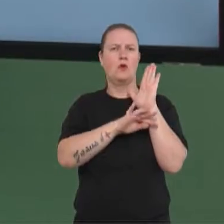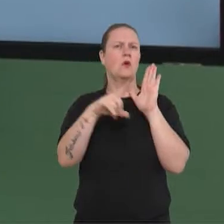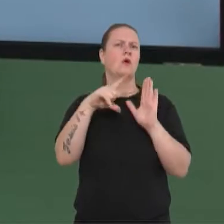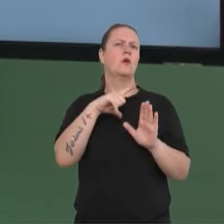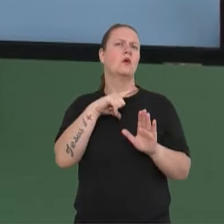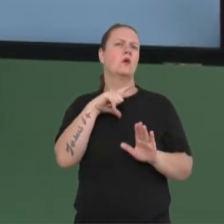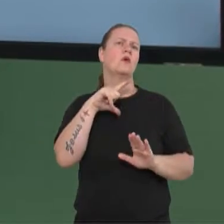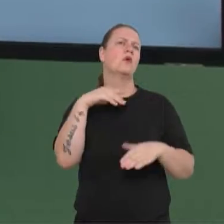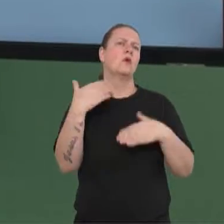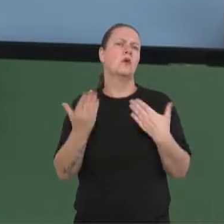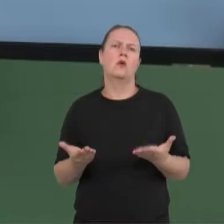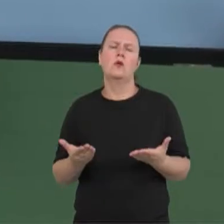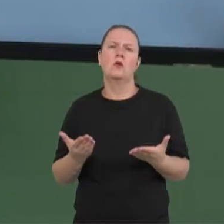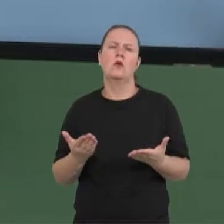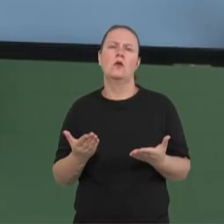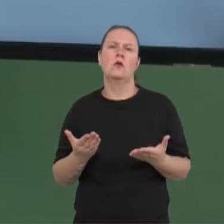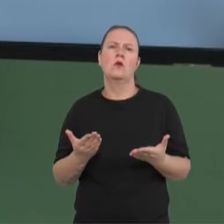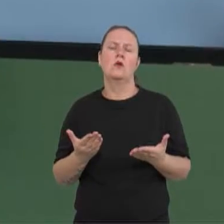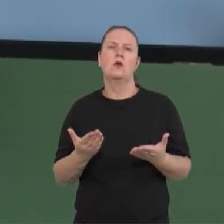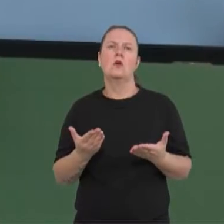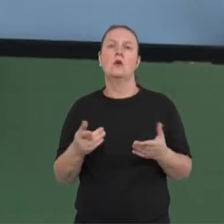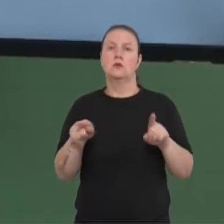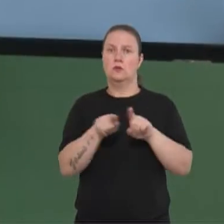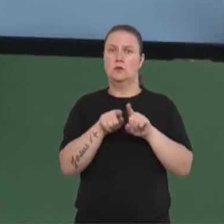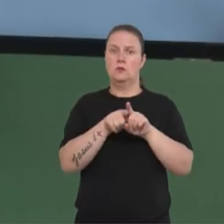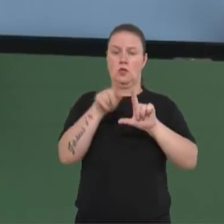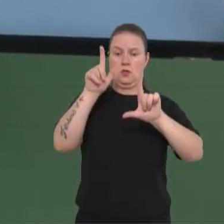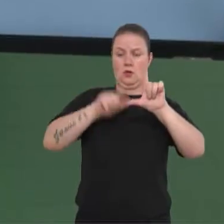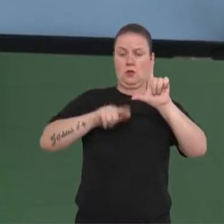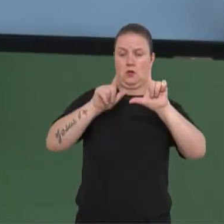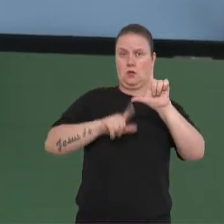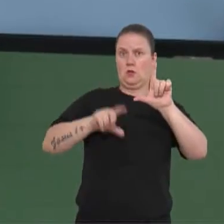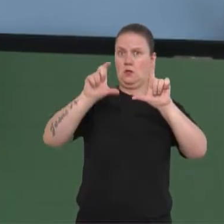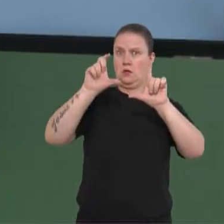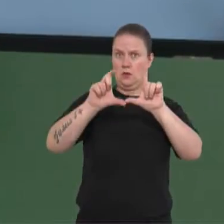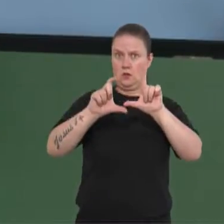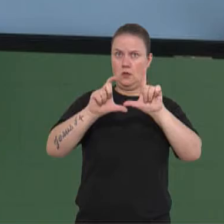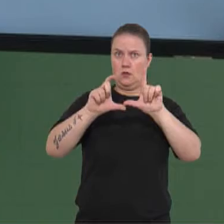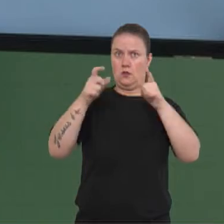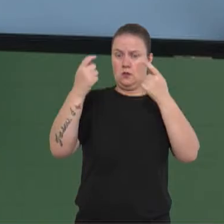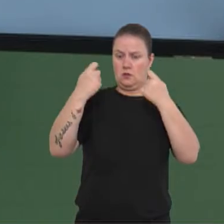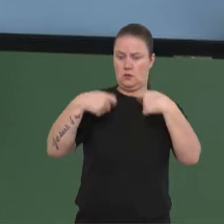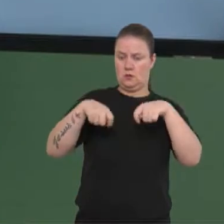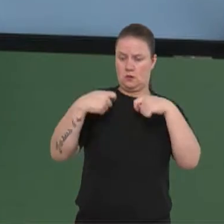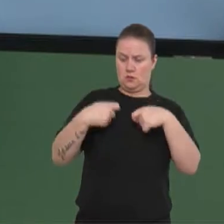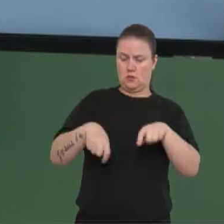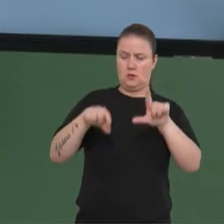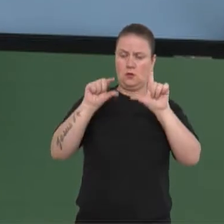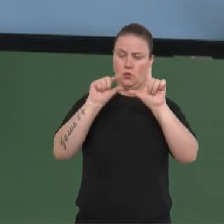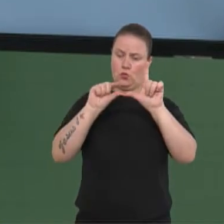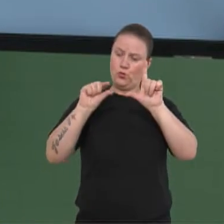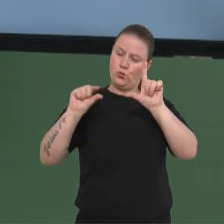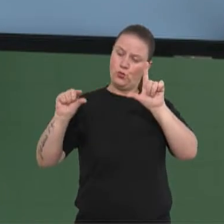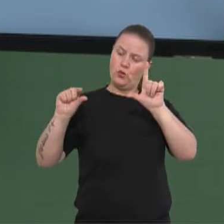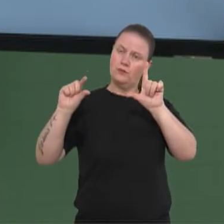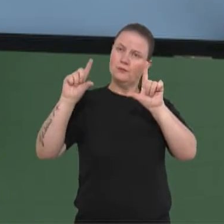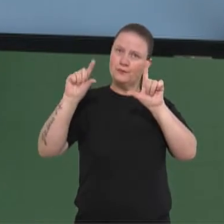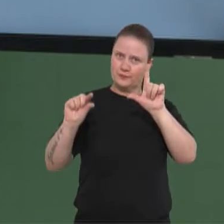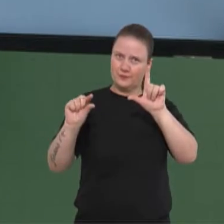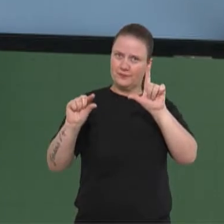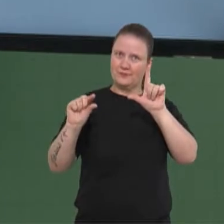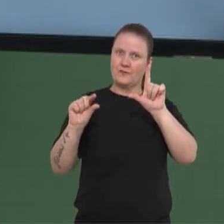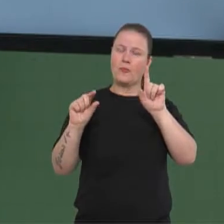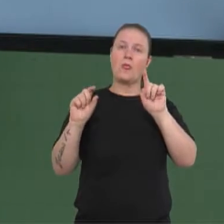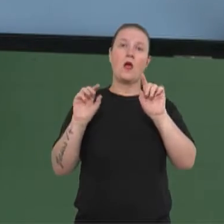está escrito em inicial maiúscula, onde é necessário, e o restante em minúscula. Mas em alguns momentos ele